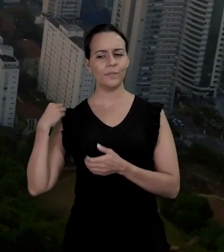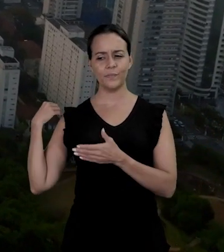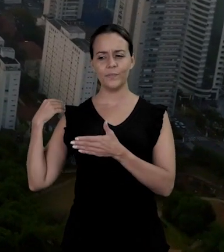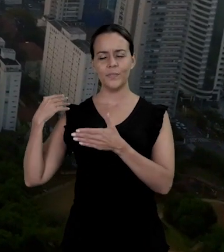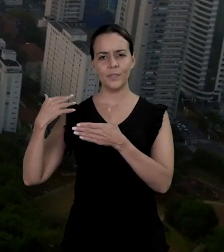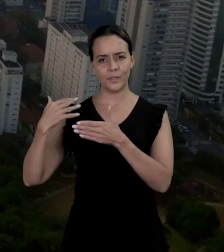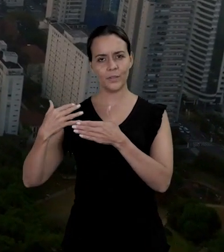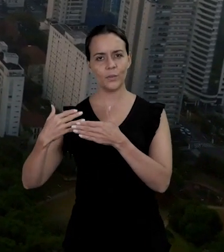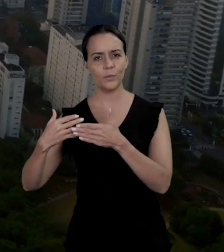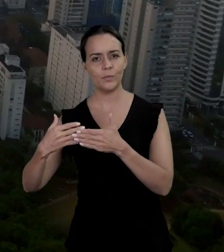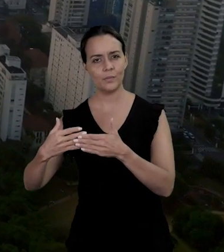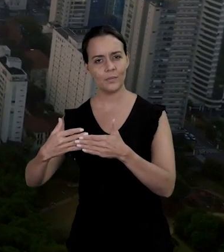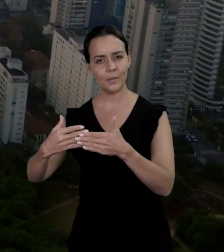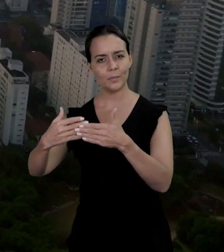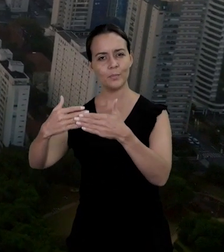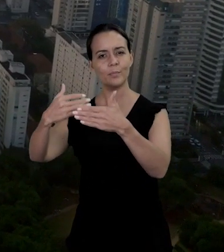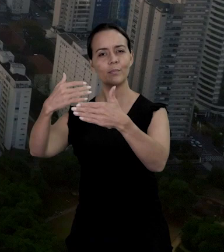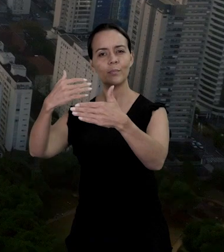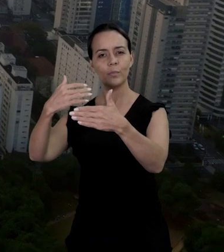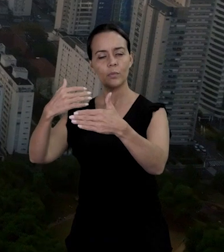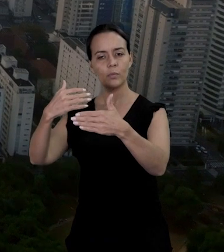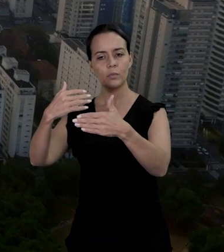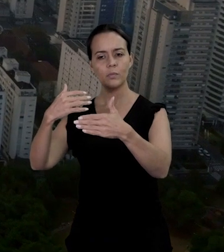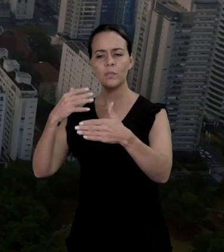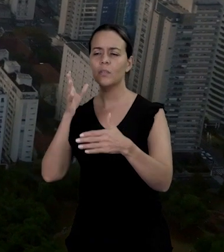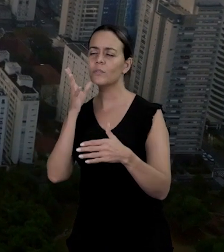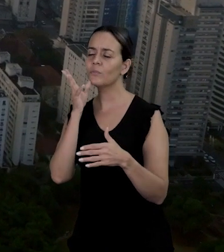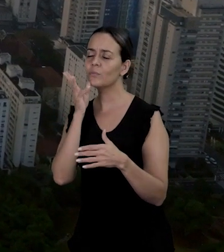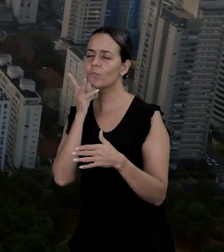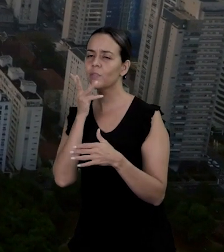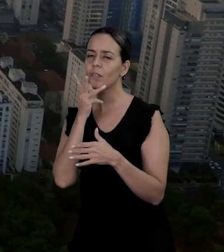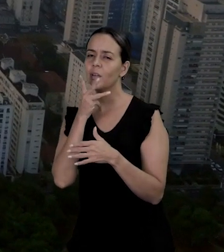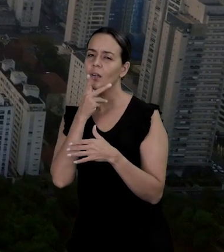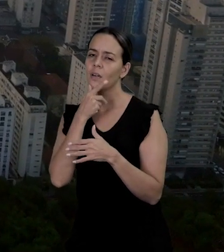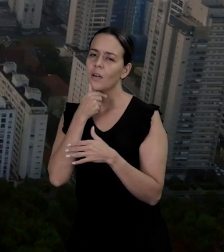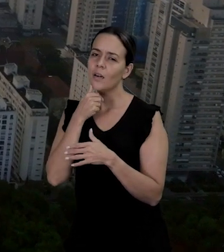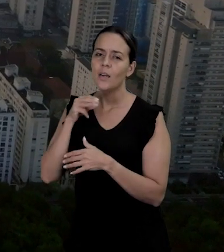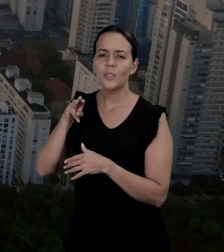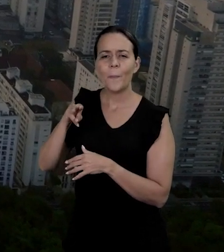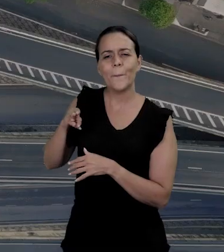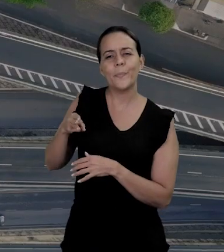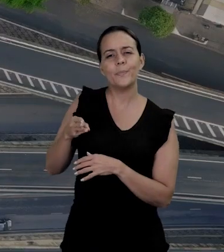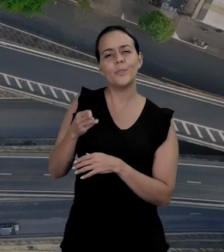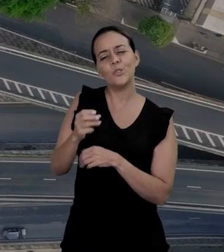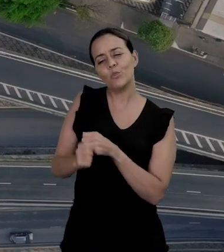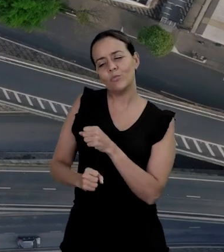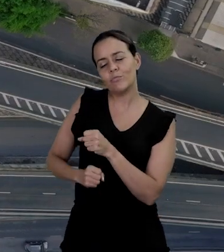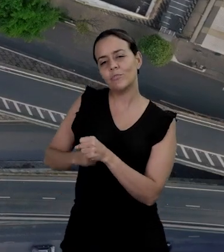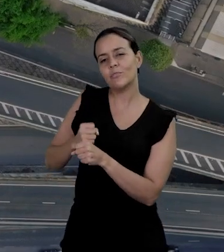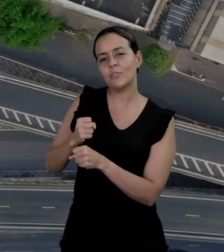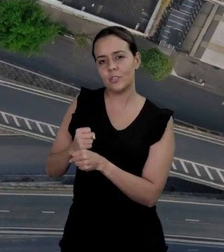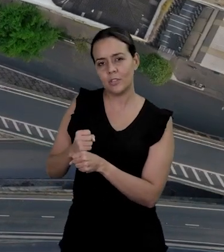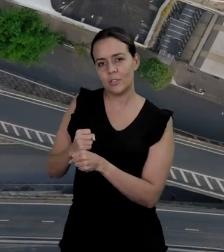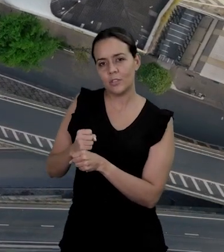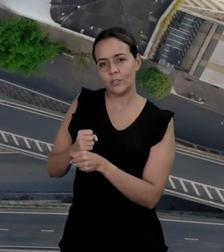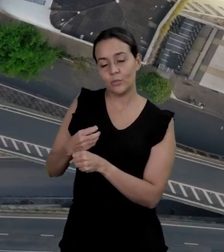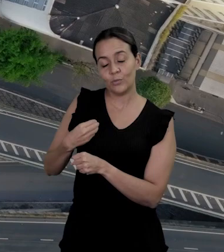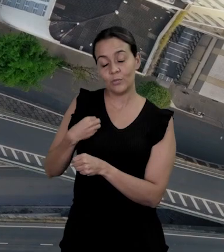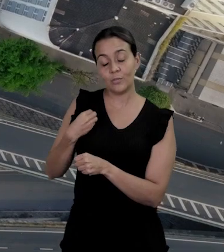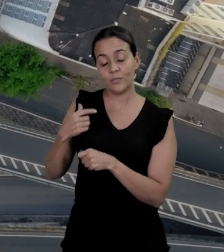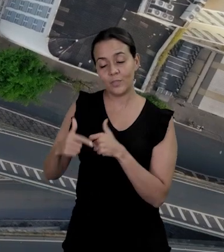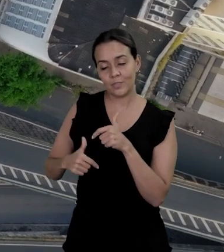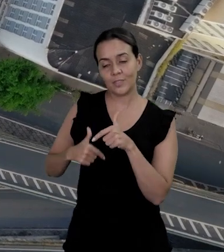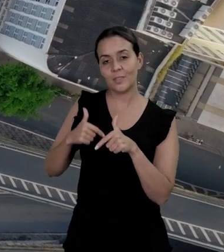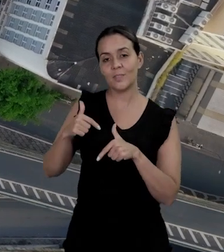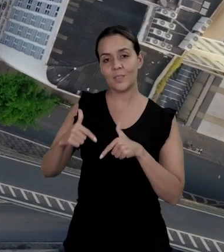passou milhões de anos trabalhando, ou seja, vivendo de caça e coleta. Demorou milhões de anos para mudar essa forma de